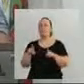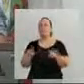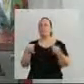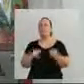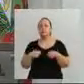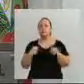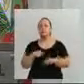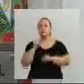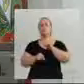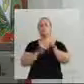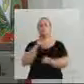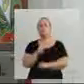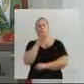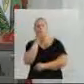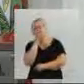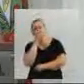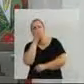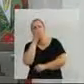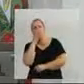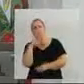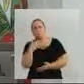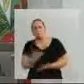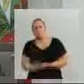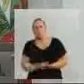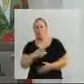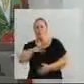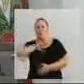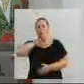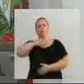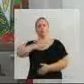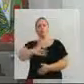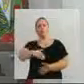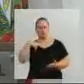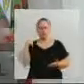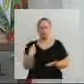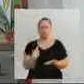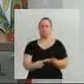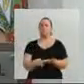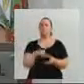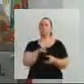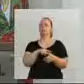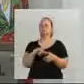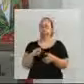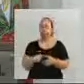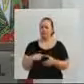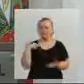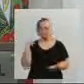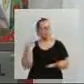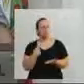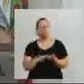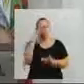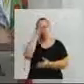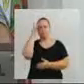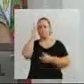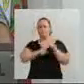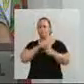reconhecer a coragem, a determinação, o compromisso com a cidade, o compromisso com os trabalhadores